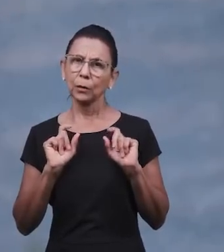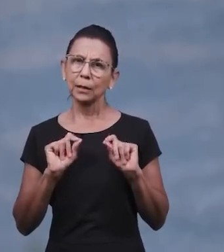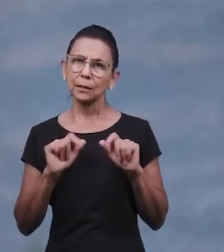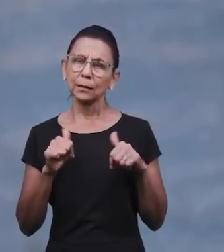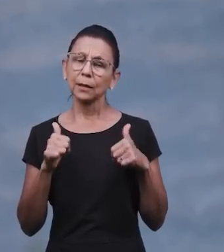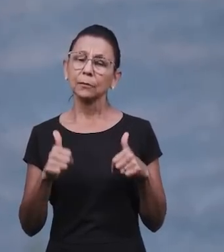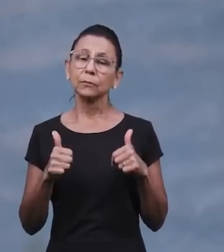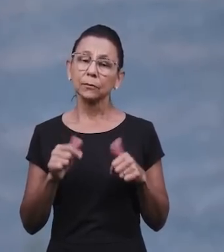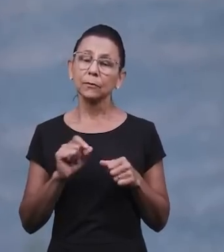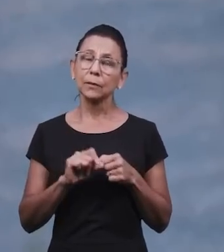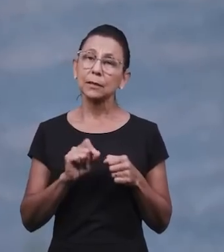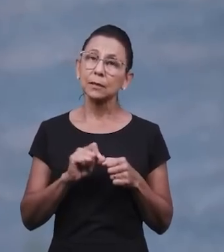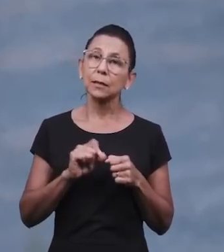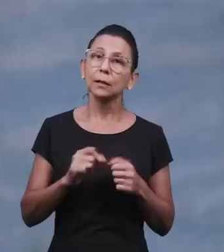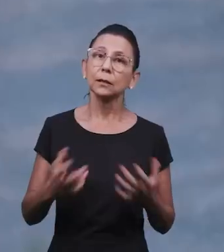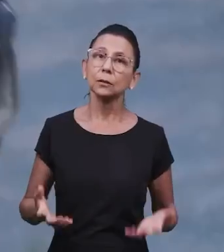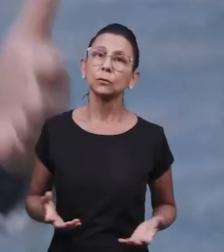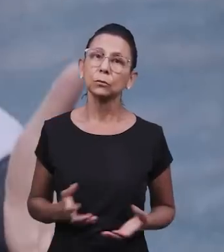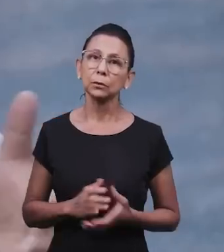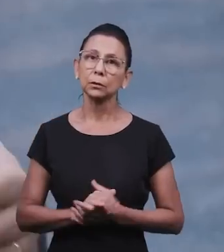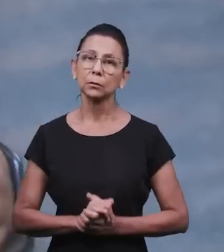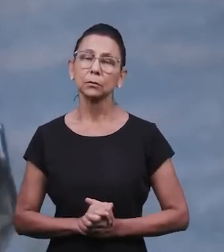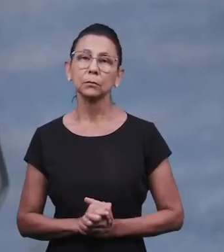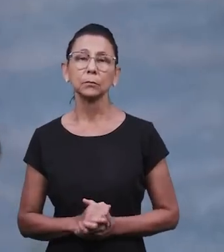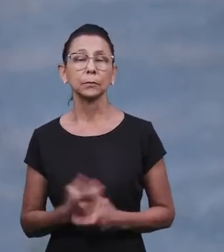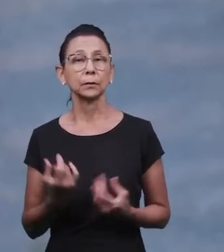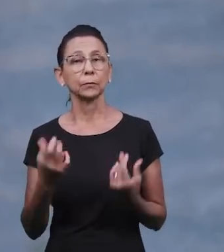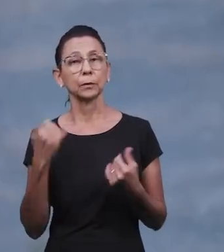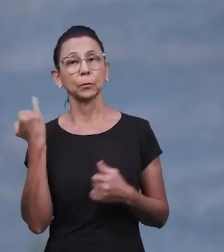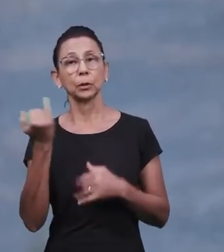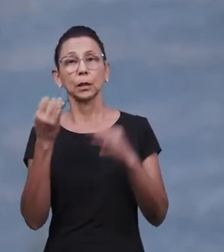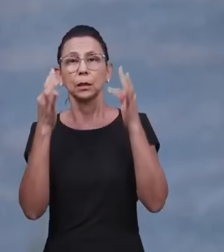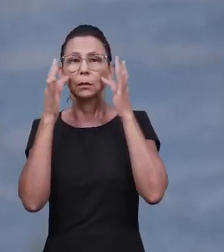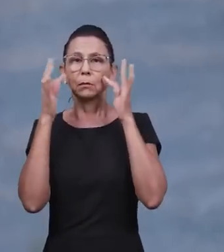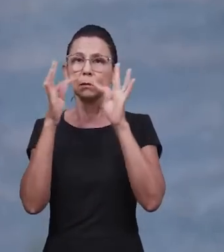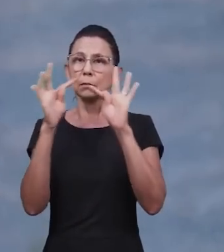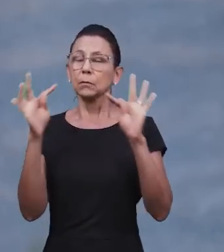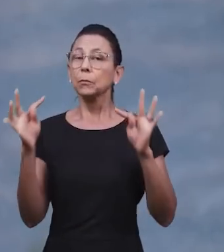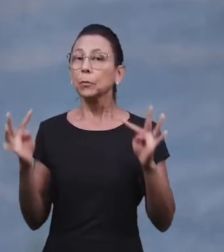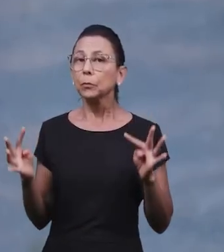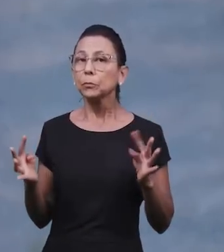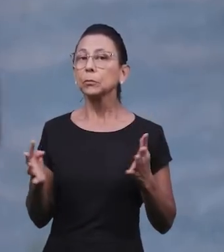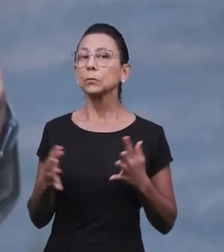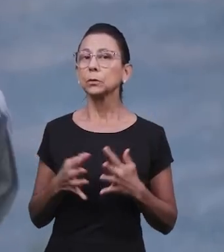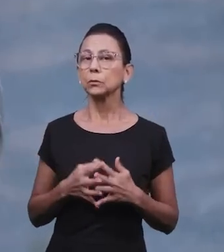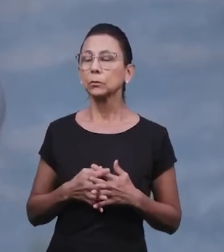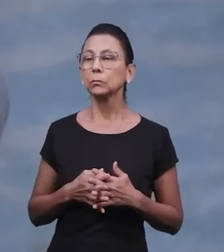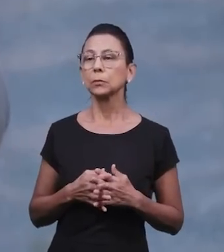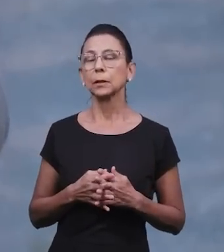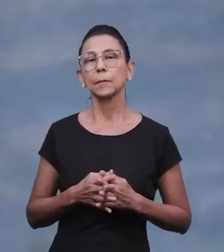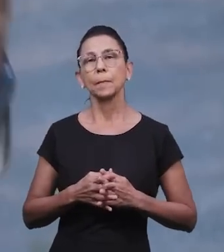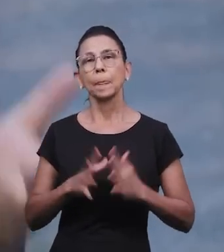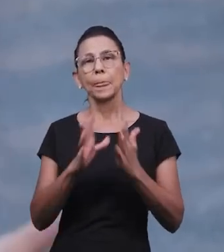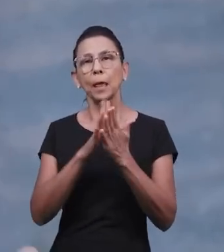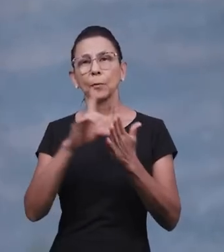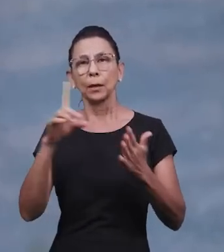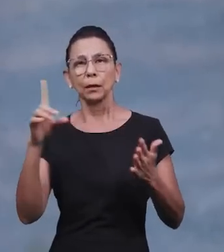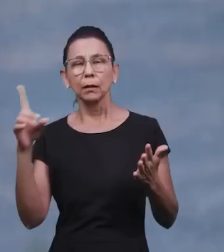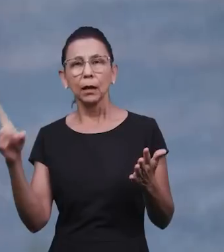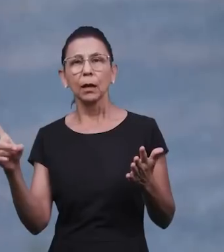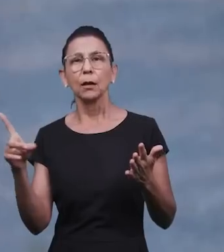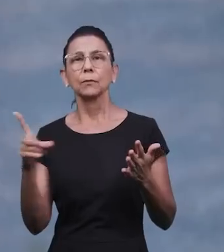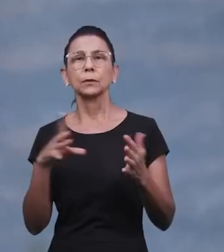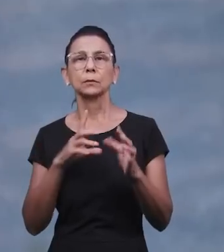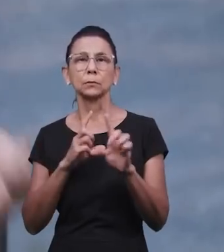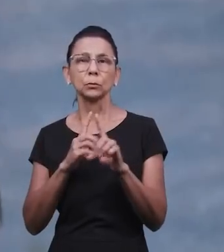crivos também, à luz do nosso testemunho, à luz daquilo que a gente acredita ou da forma como a gente se